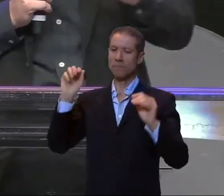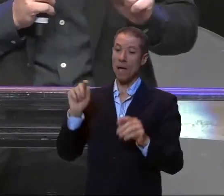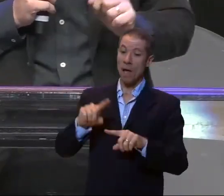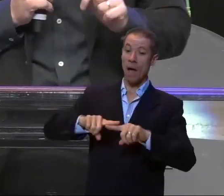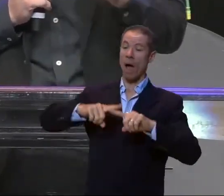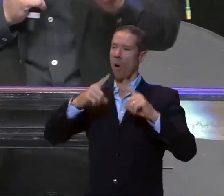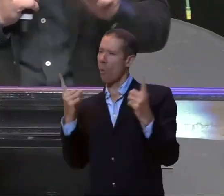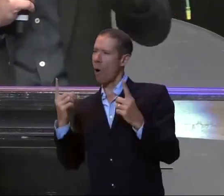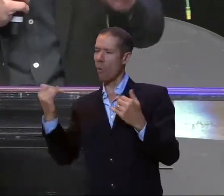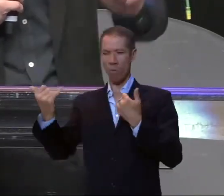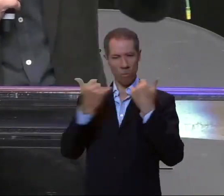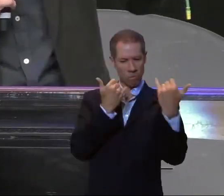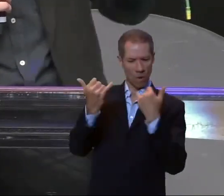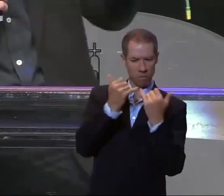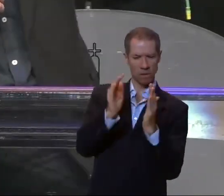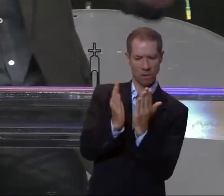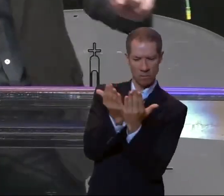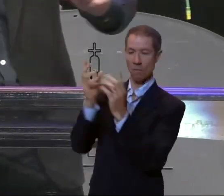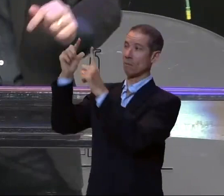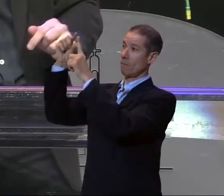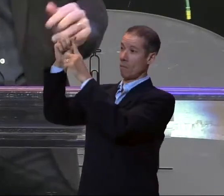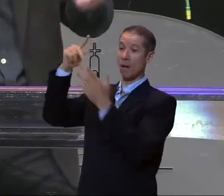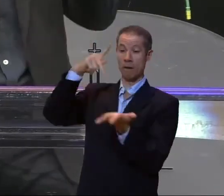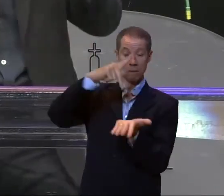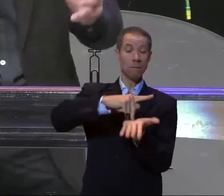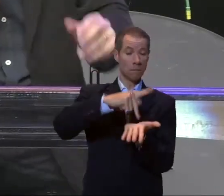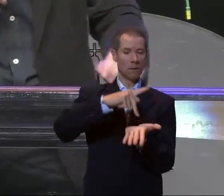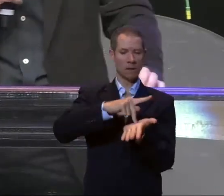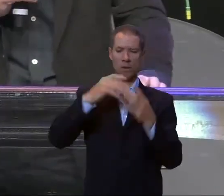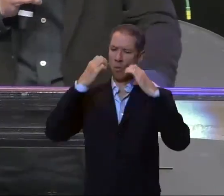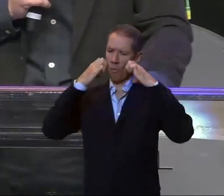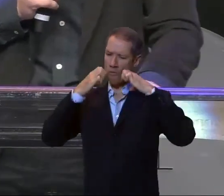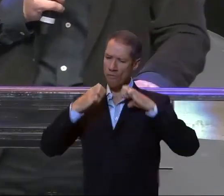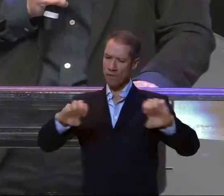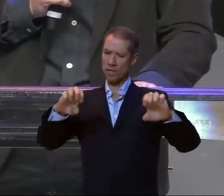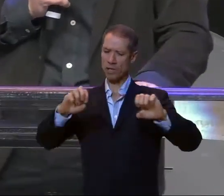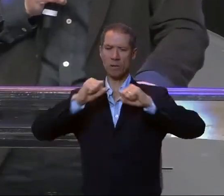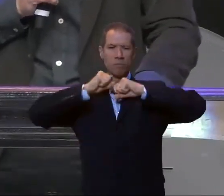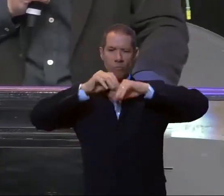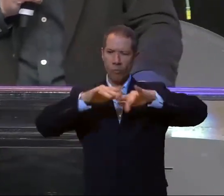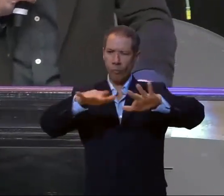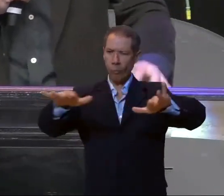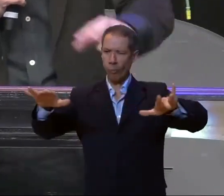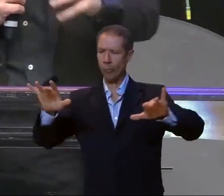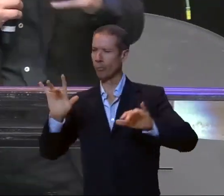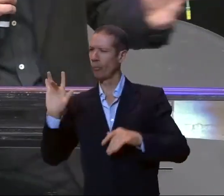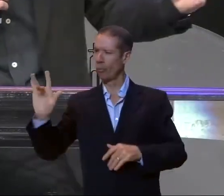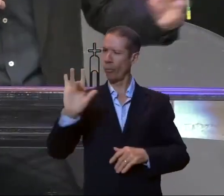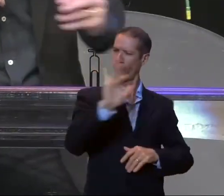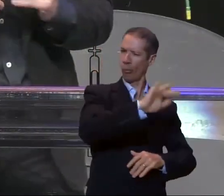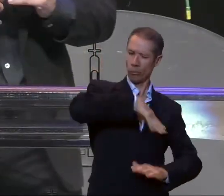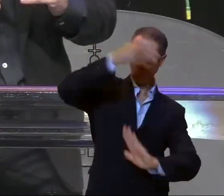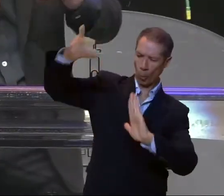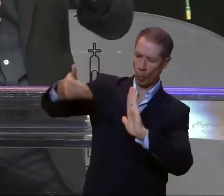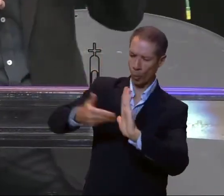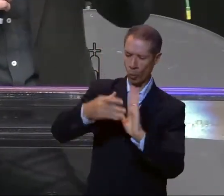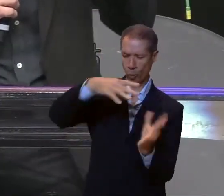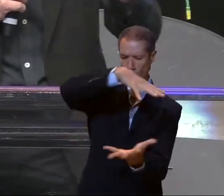qual ouviram por meio da palavra da verdade, o Evangelho que chegou até vocês. Por todo o